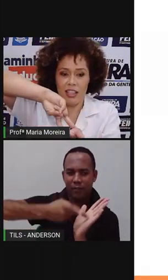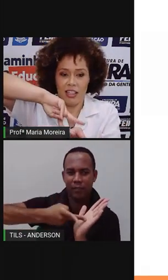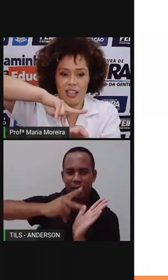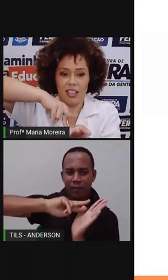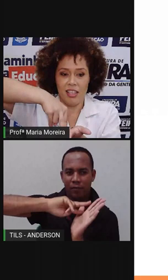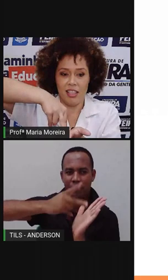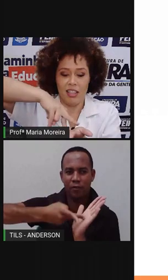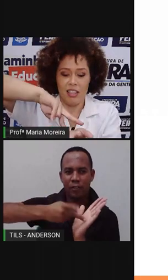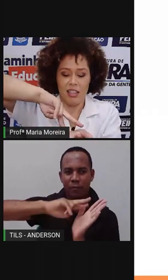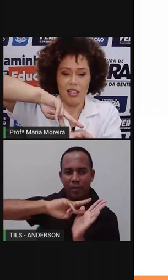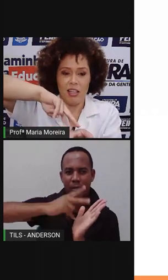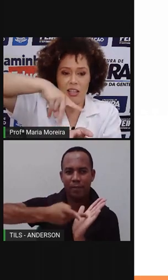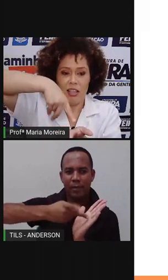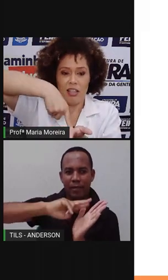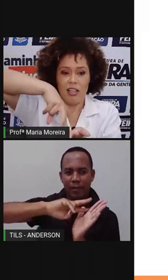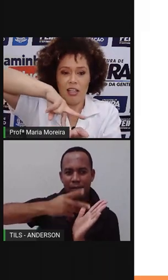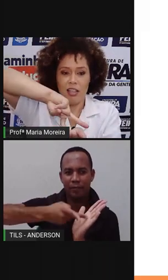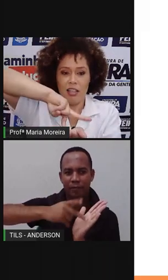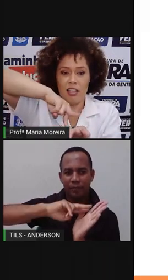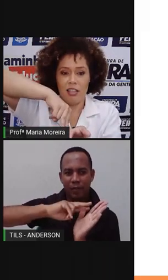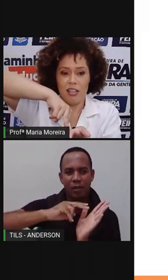Assim?